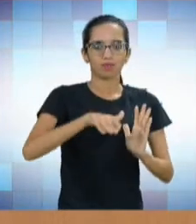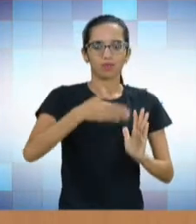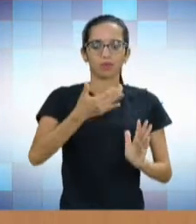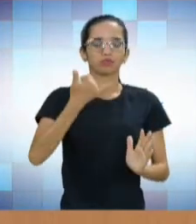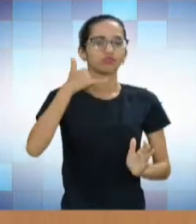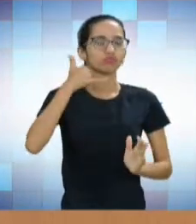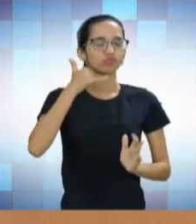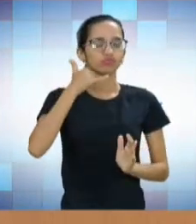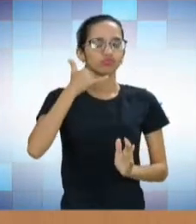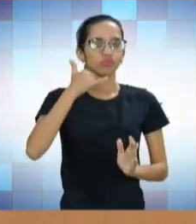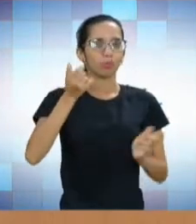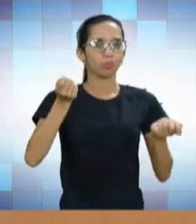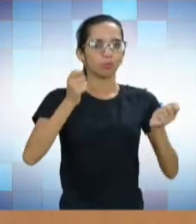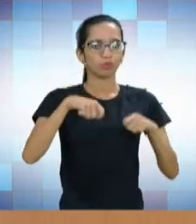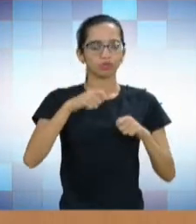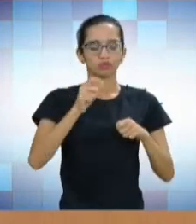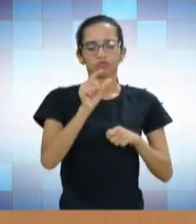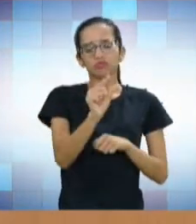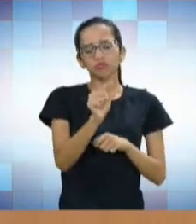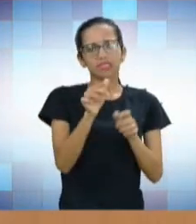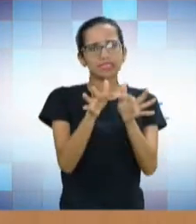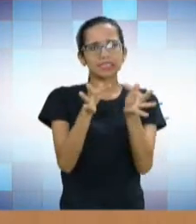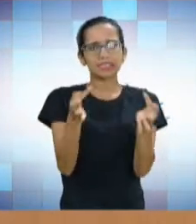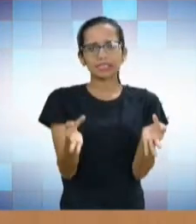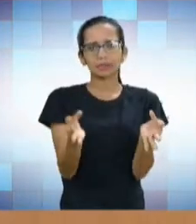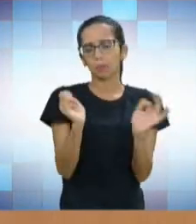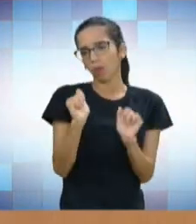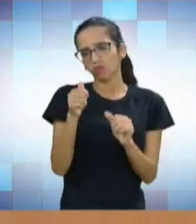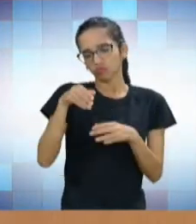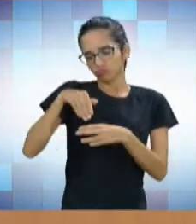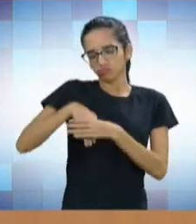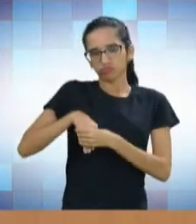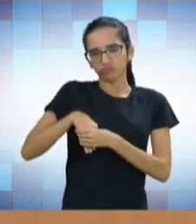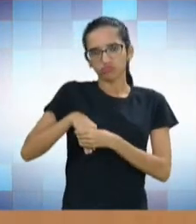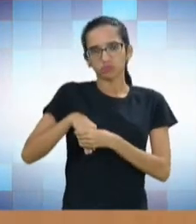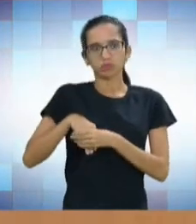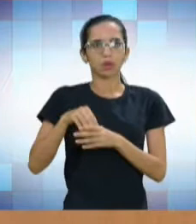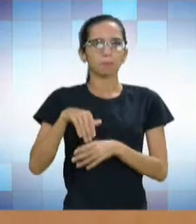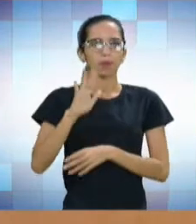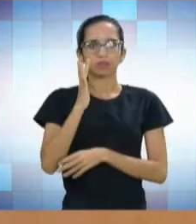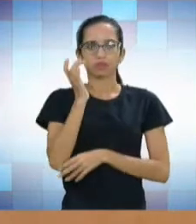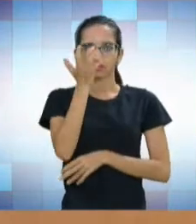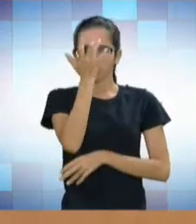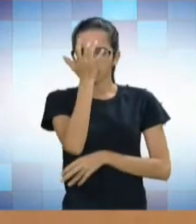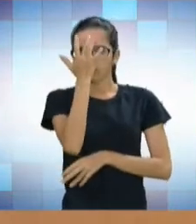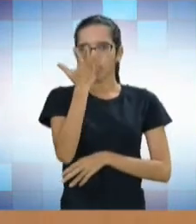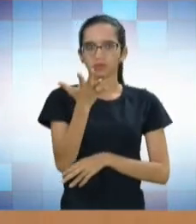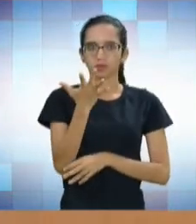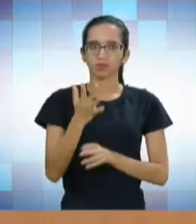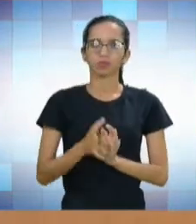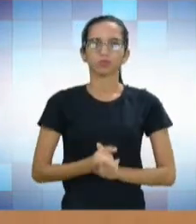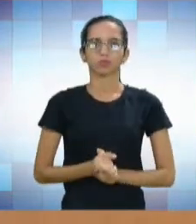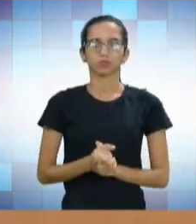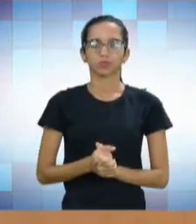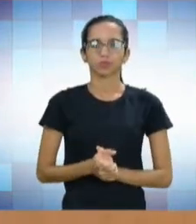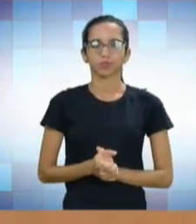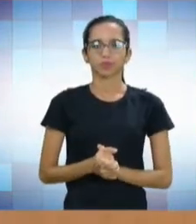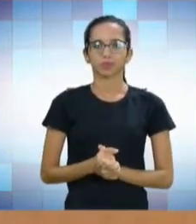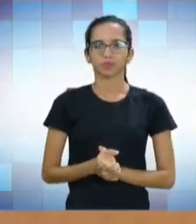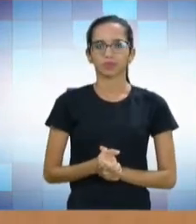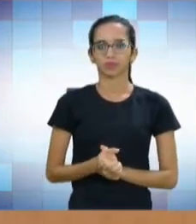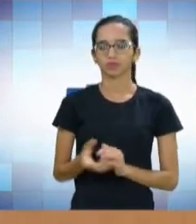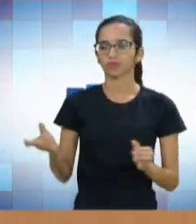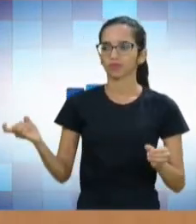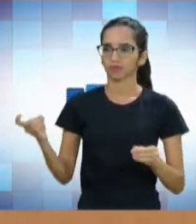quando tocar o sinal sonoro pode ser um aparelho menor que coloca no bolso e assim têm a sinalização que os eua está chegando